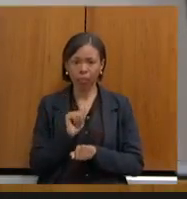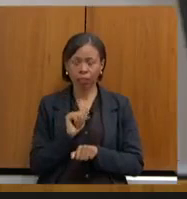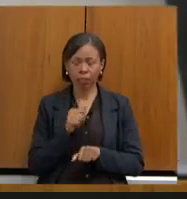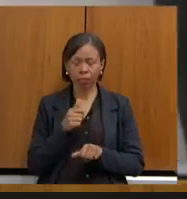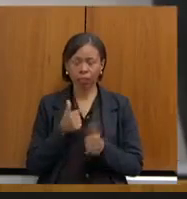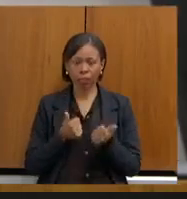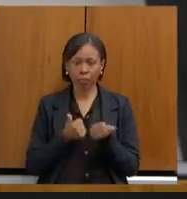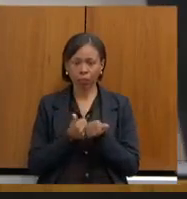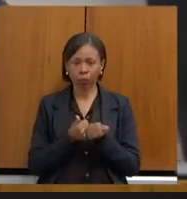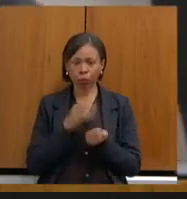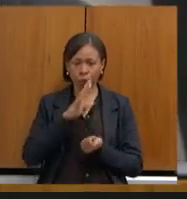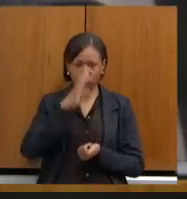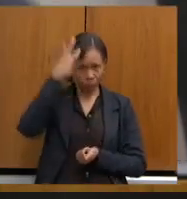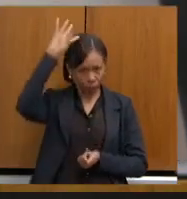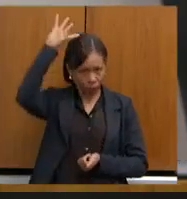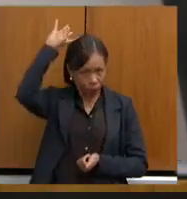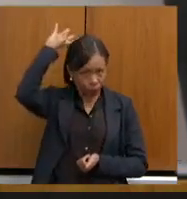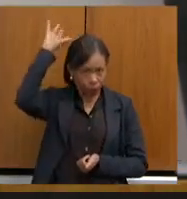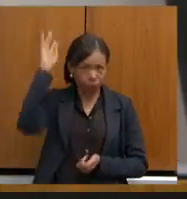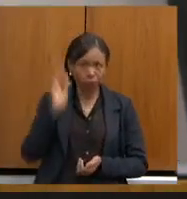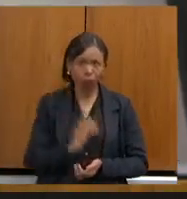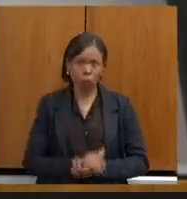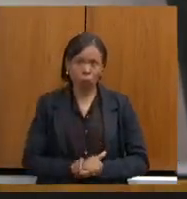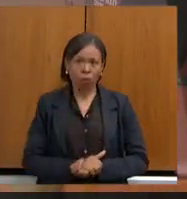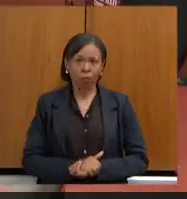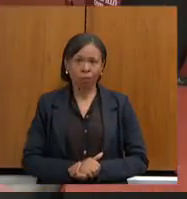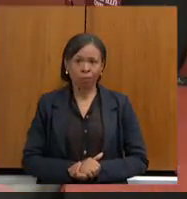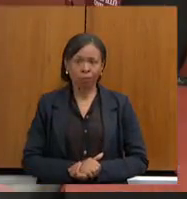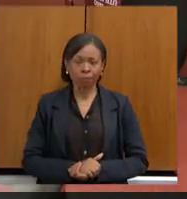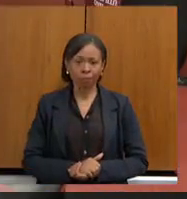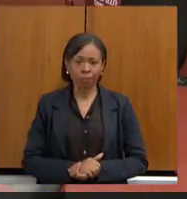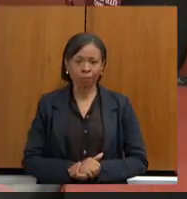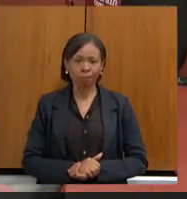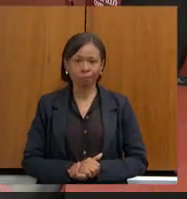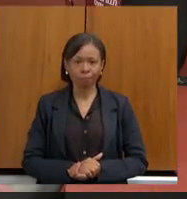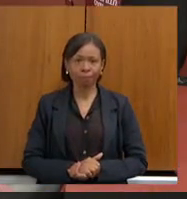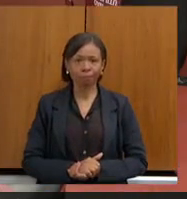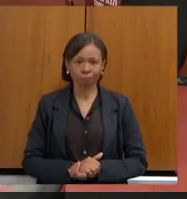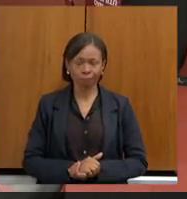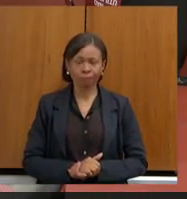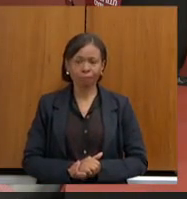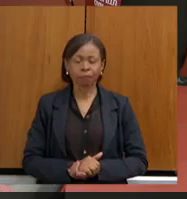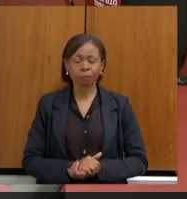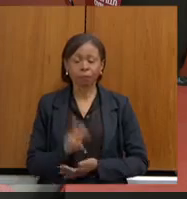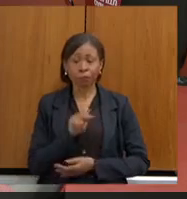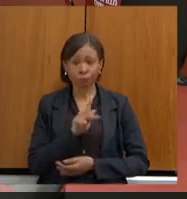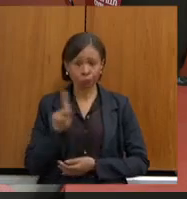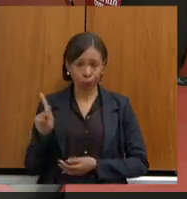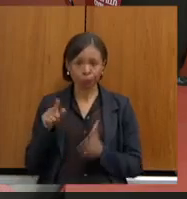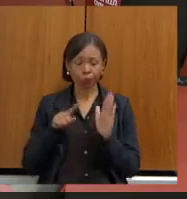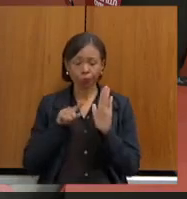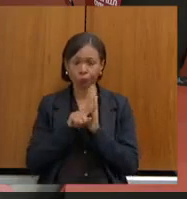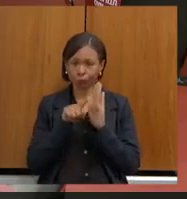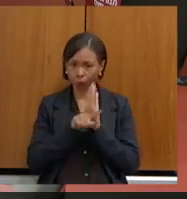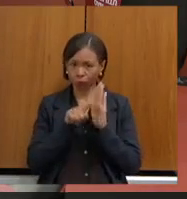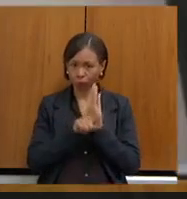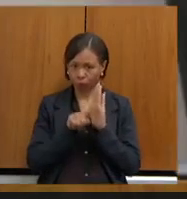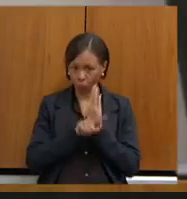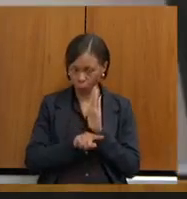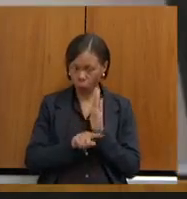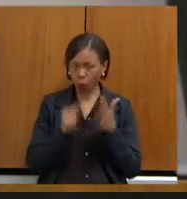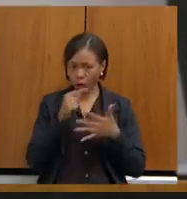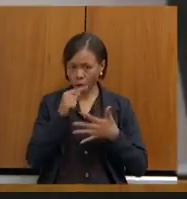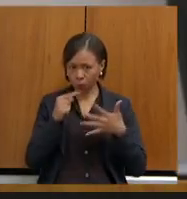Bombeiros Militar presidência a falar as seguintes perguntas dando